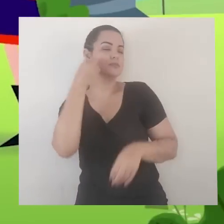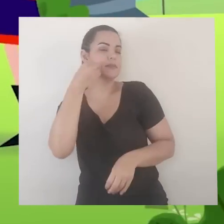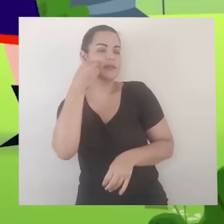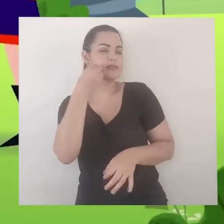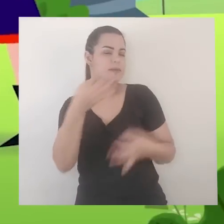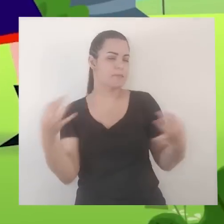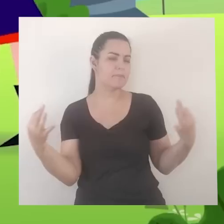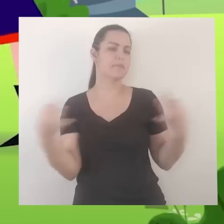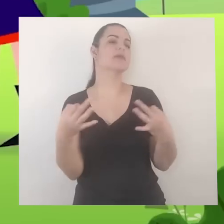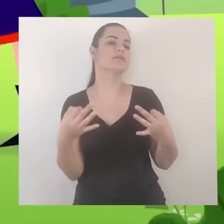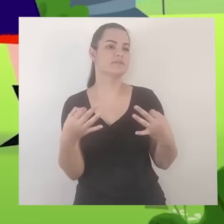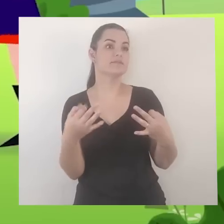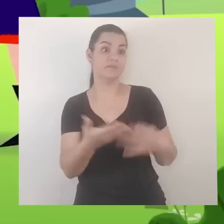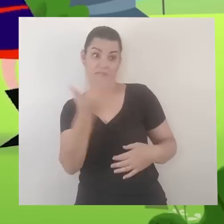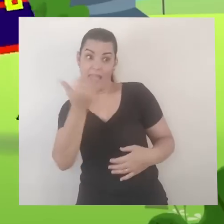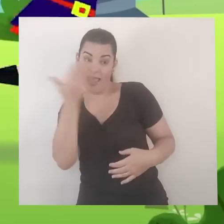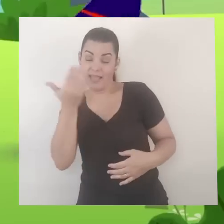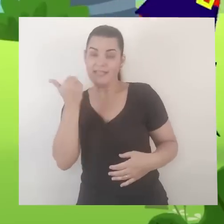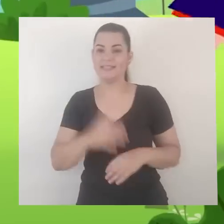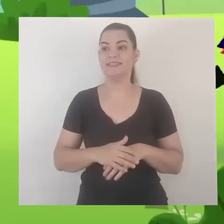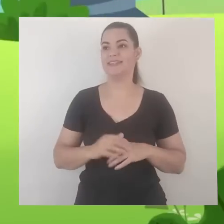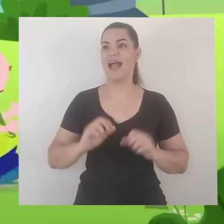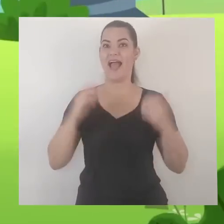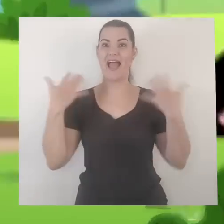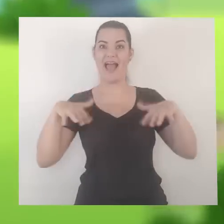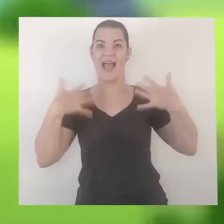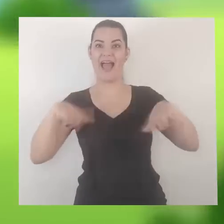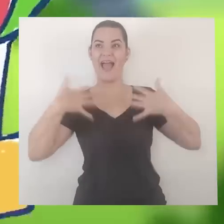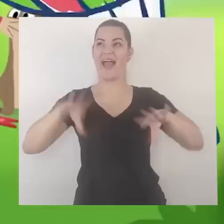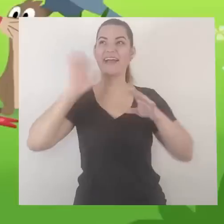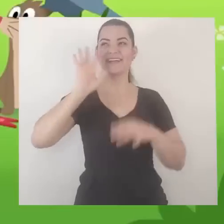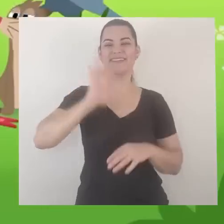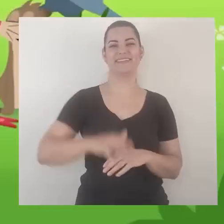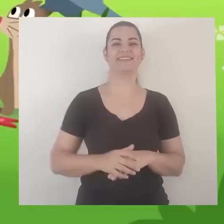experimento perfeito para isso. Vem! Oba!